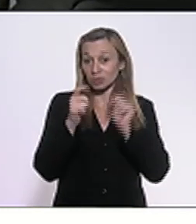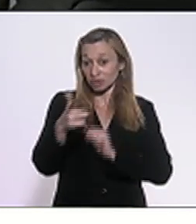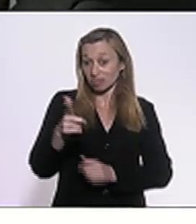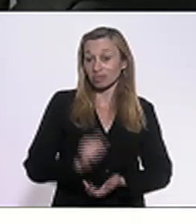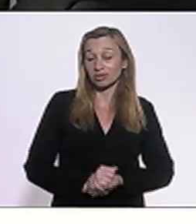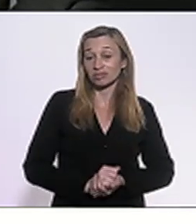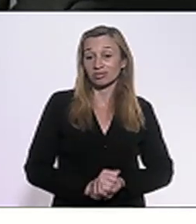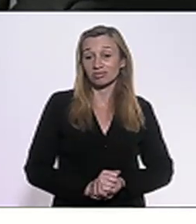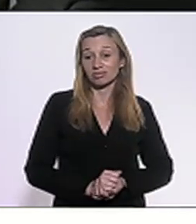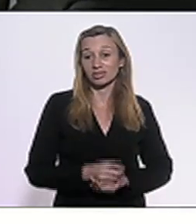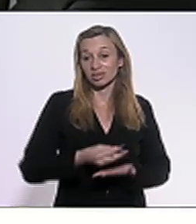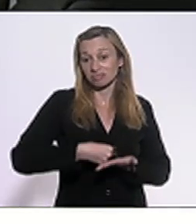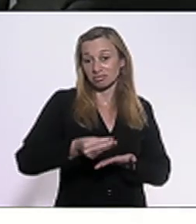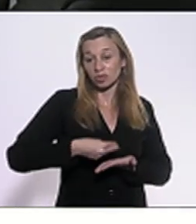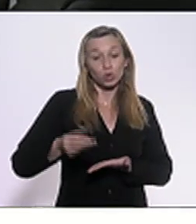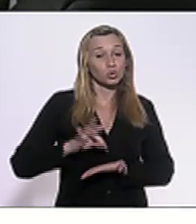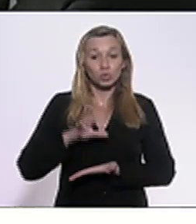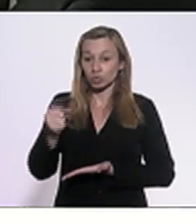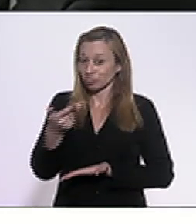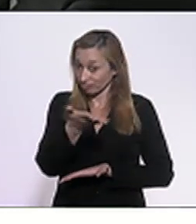só está passando tudo.